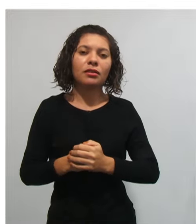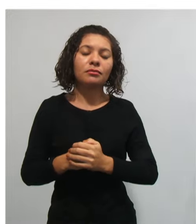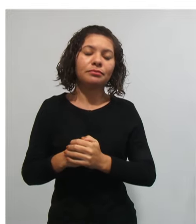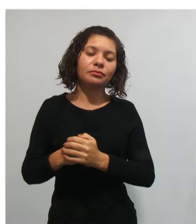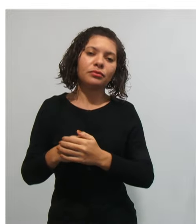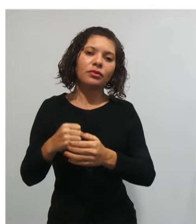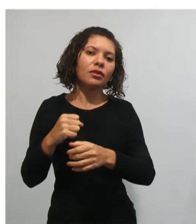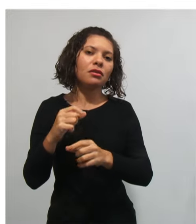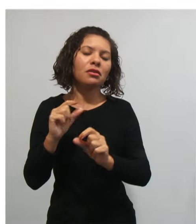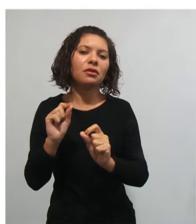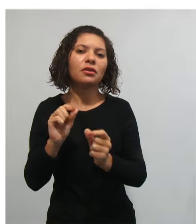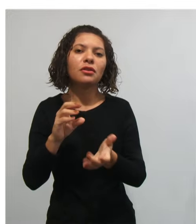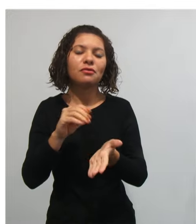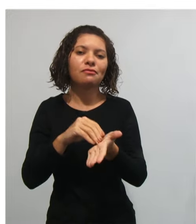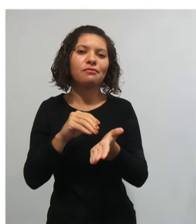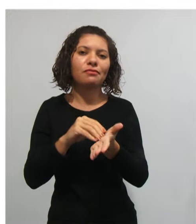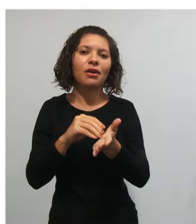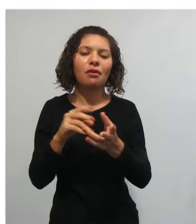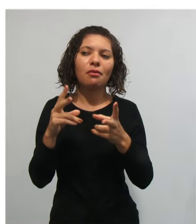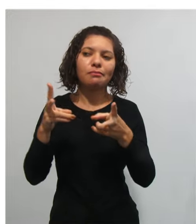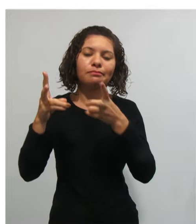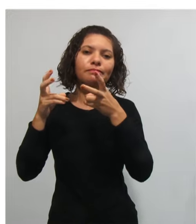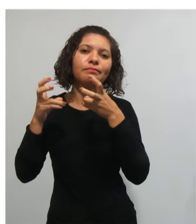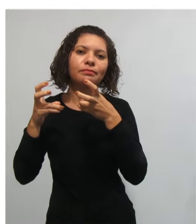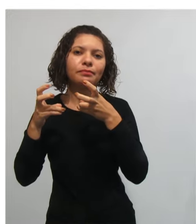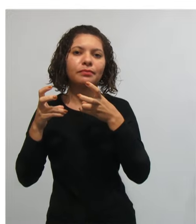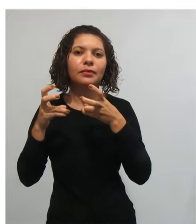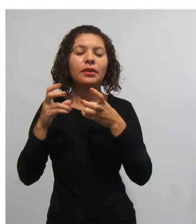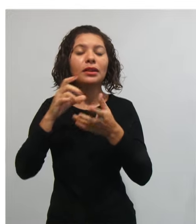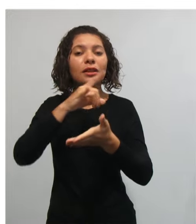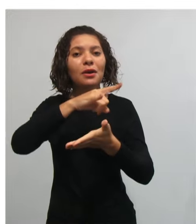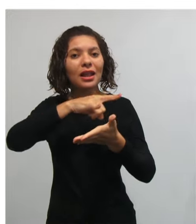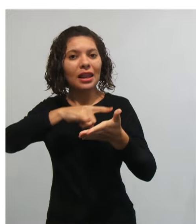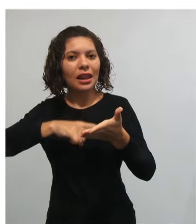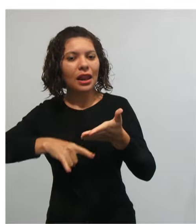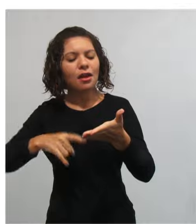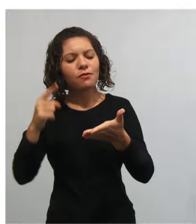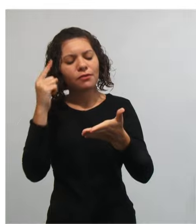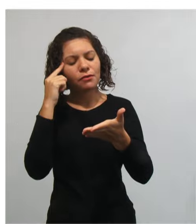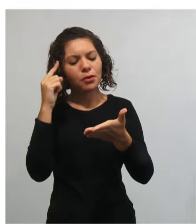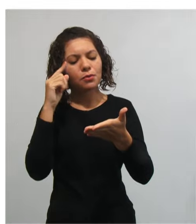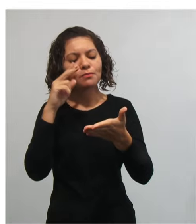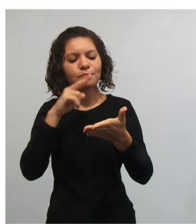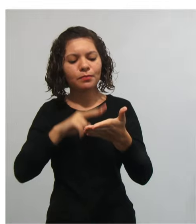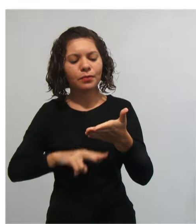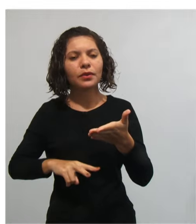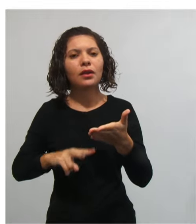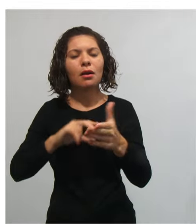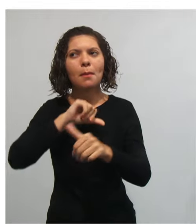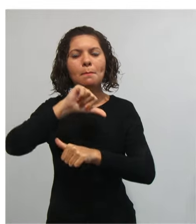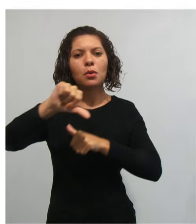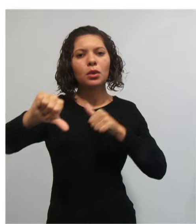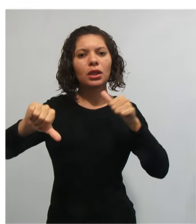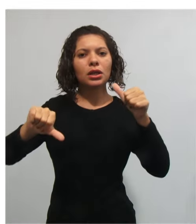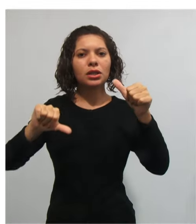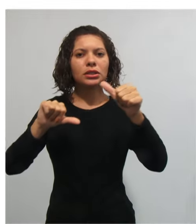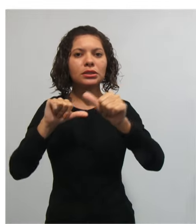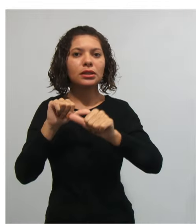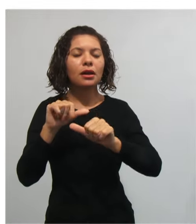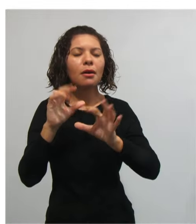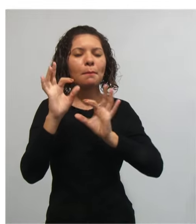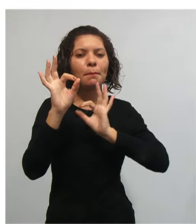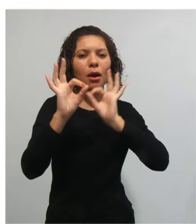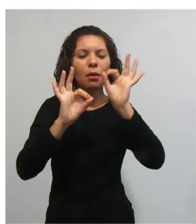há uma baixa participação e aqui no ensino fundamental Não é diferente então a bncc pensando nisso pensando